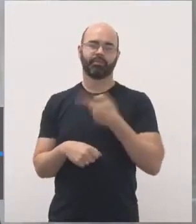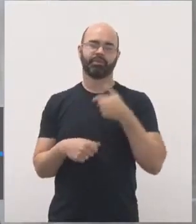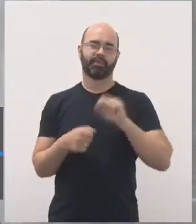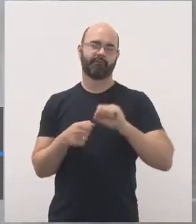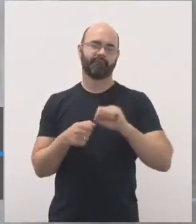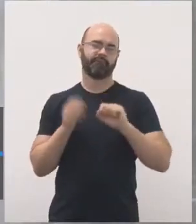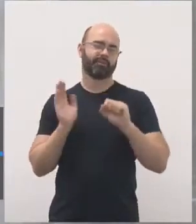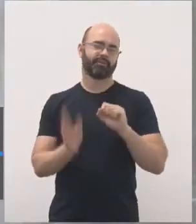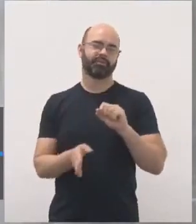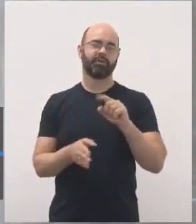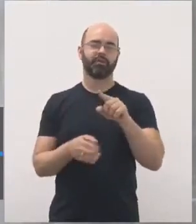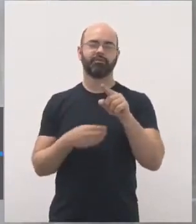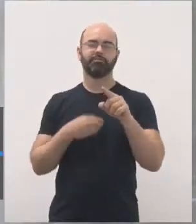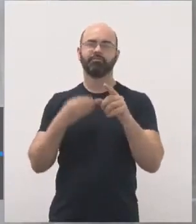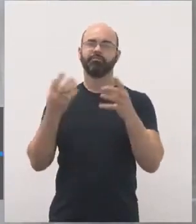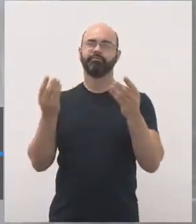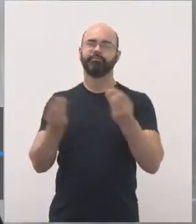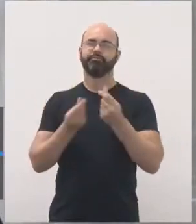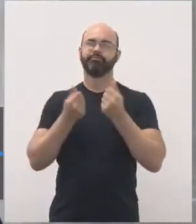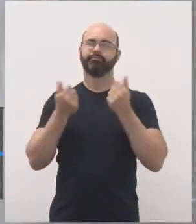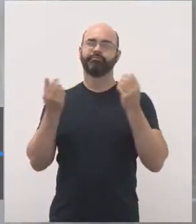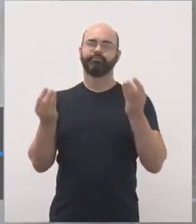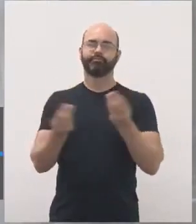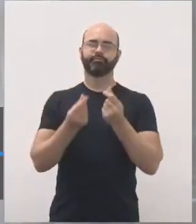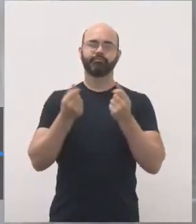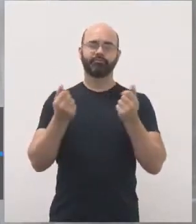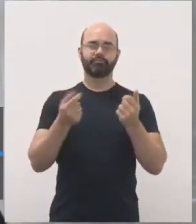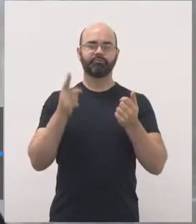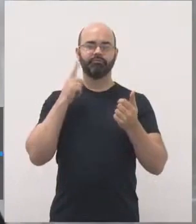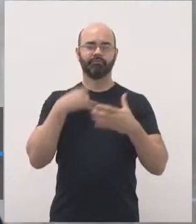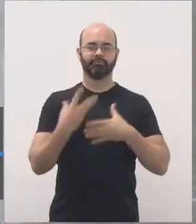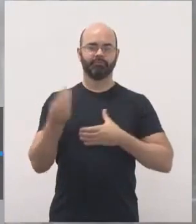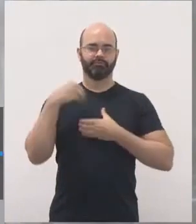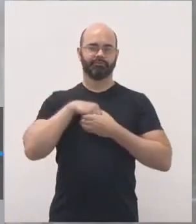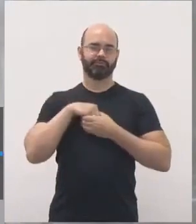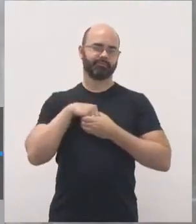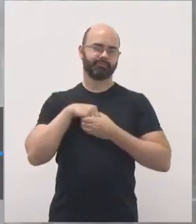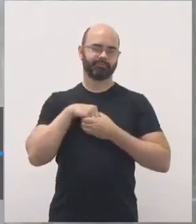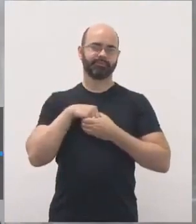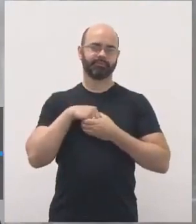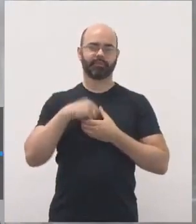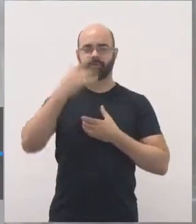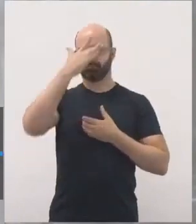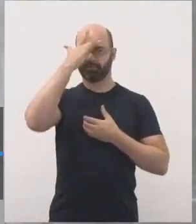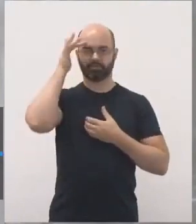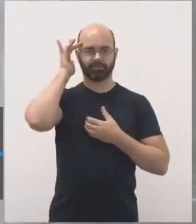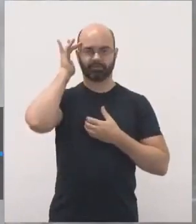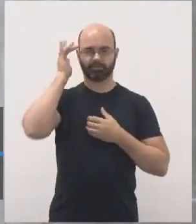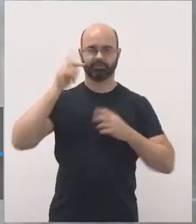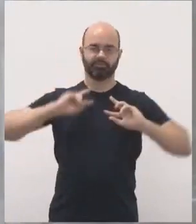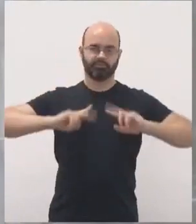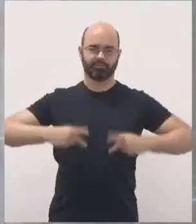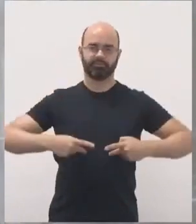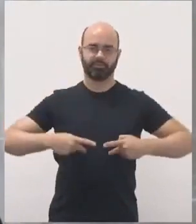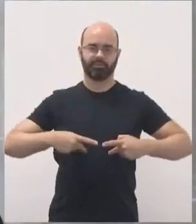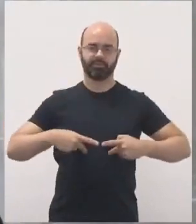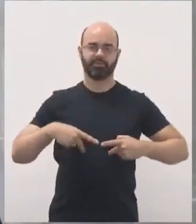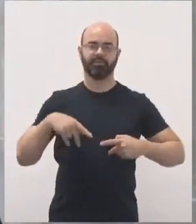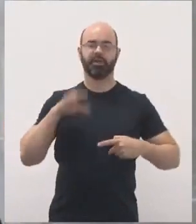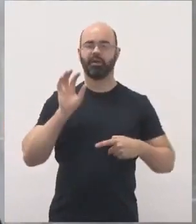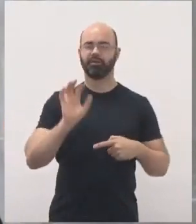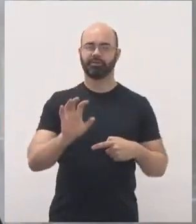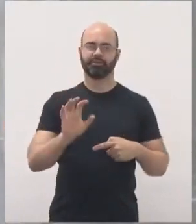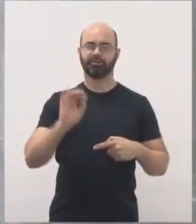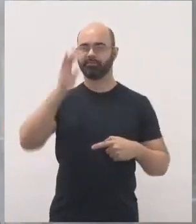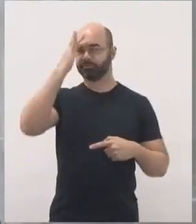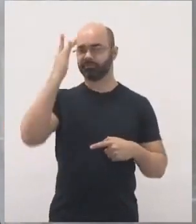para aquilo que é mais intrínseco da nossa natureza humana, que é estar com o outro, né?